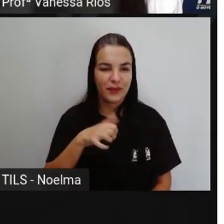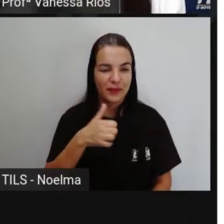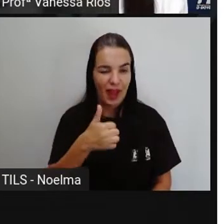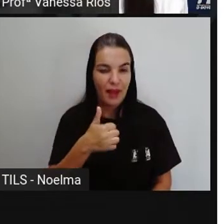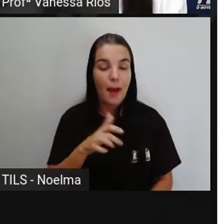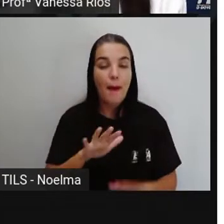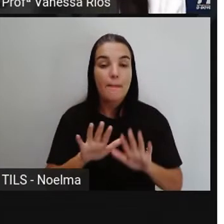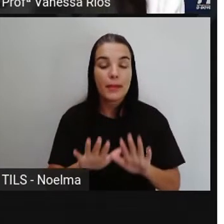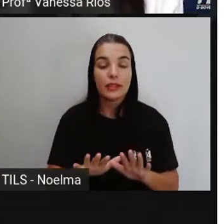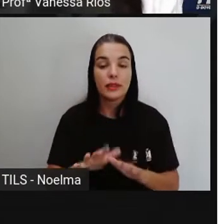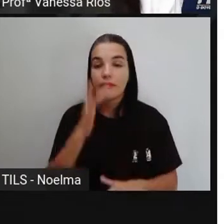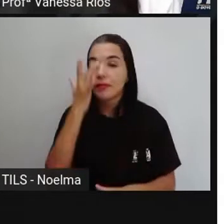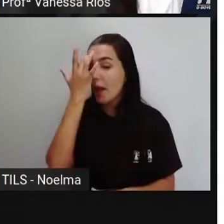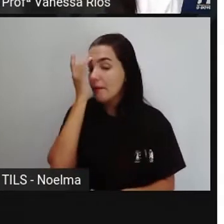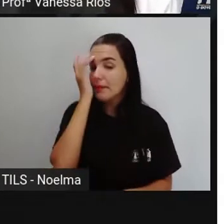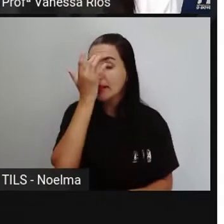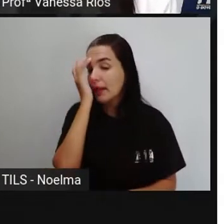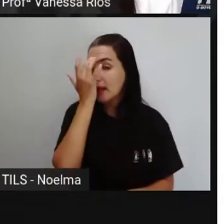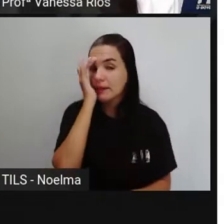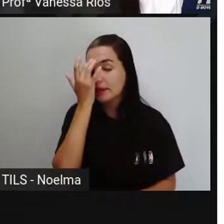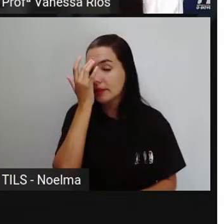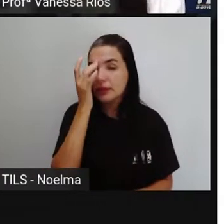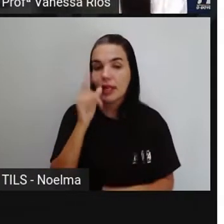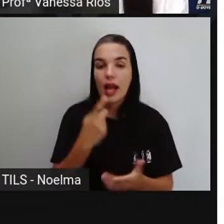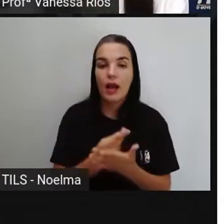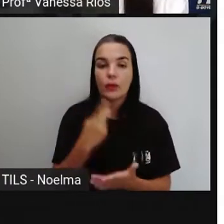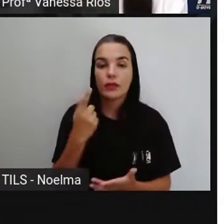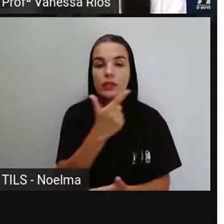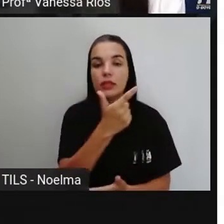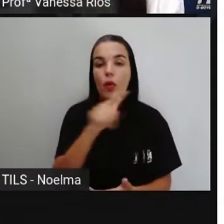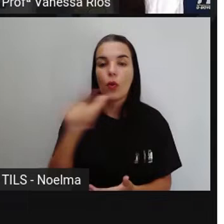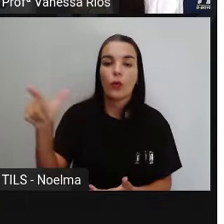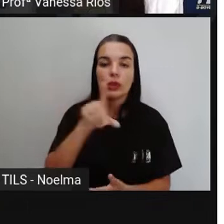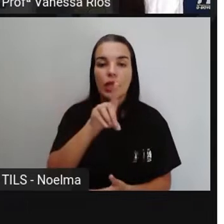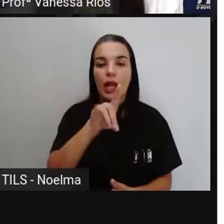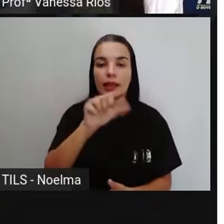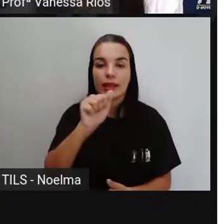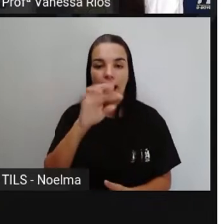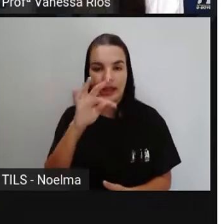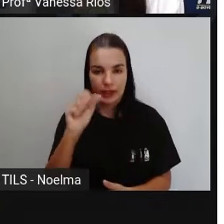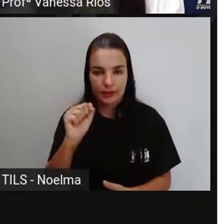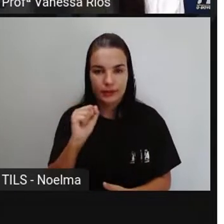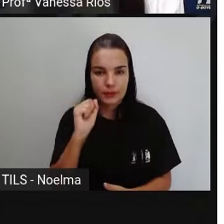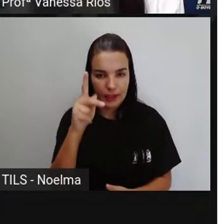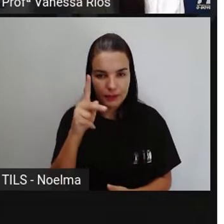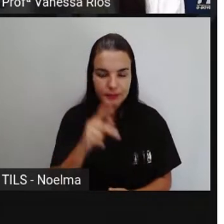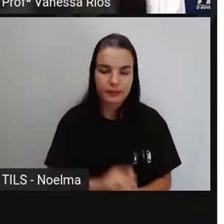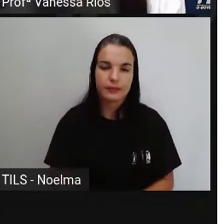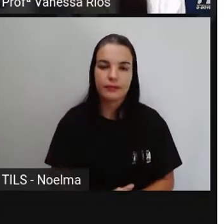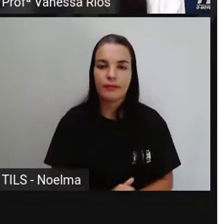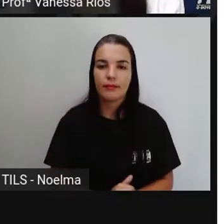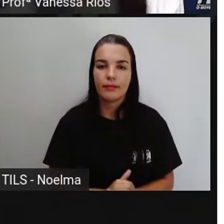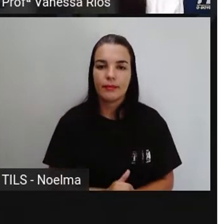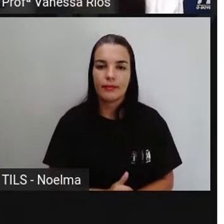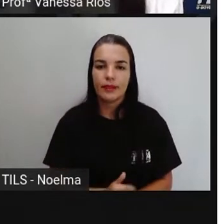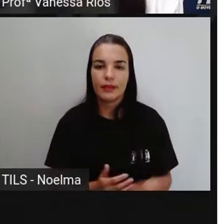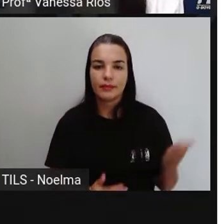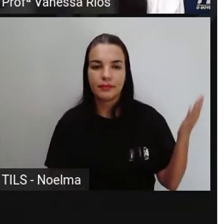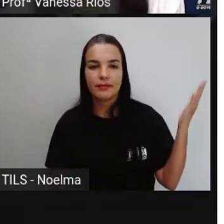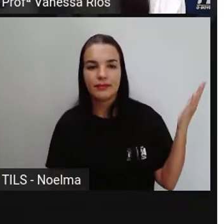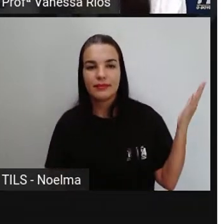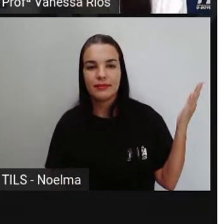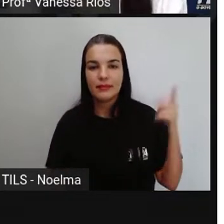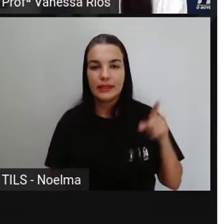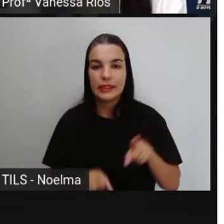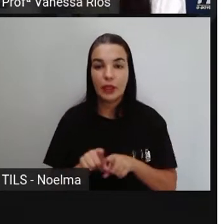época, porque a micareta acontece em uma outra data, que não é a data do carnaval. E a gente percebe a grandiosidade e